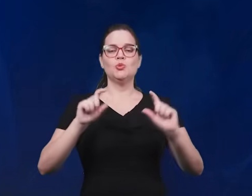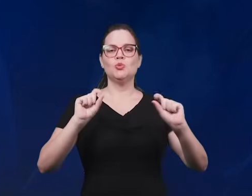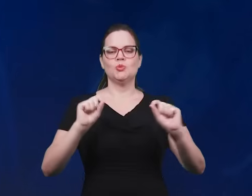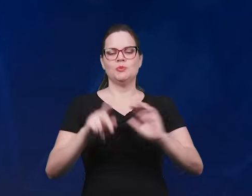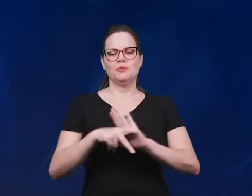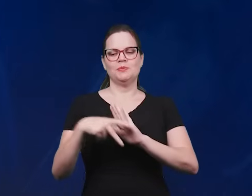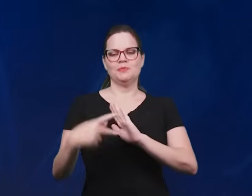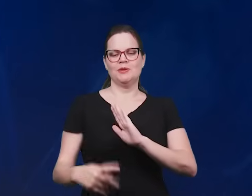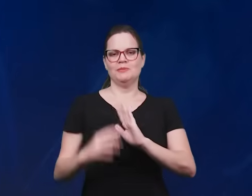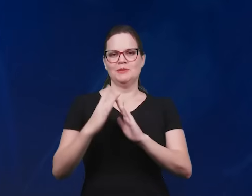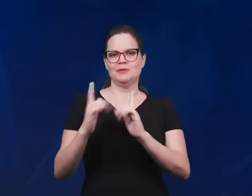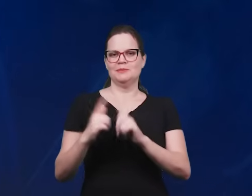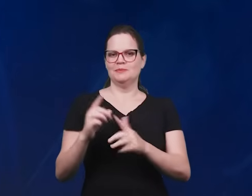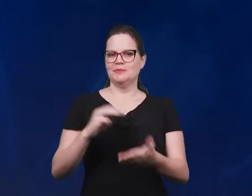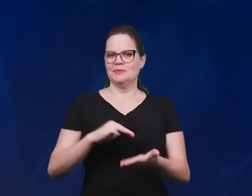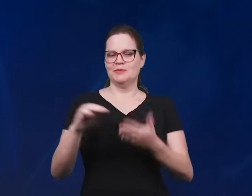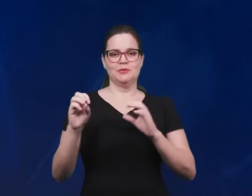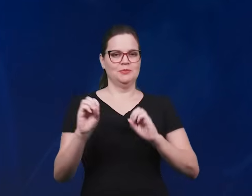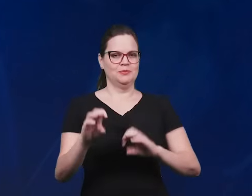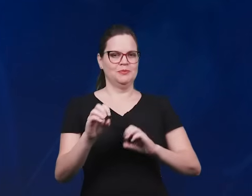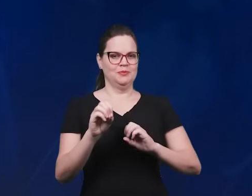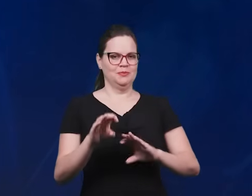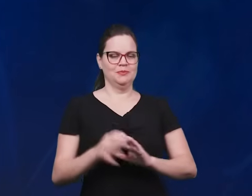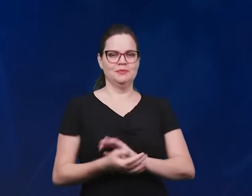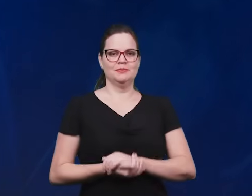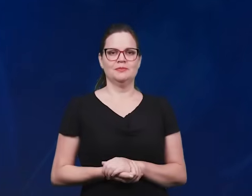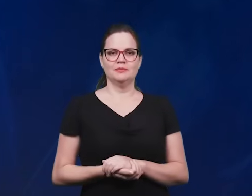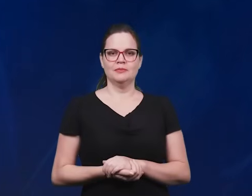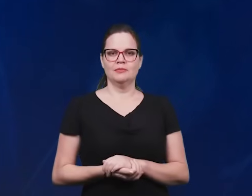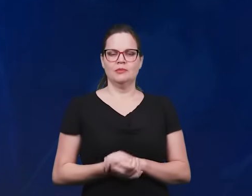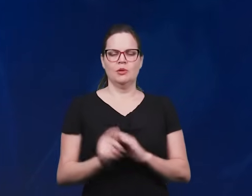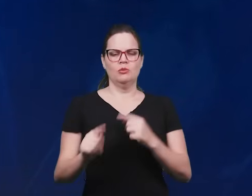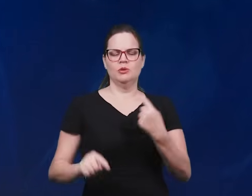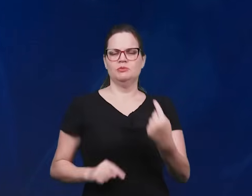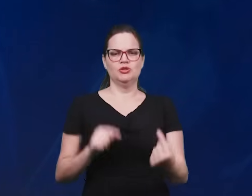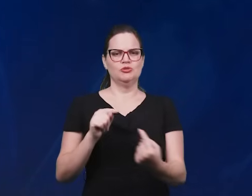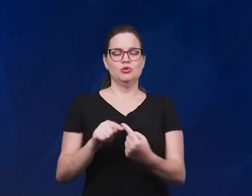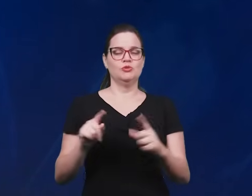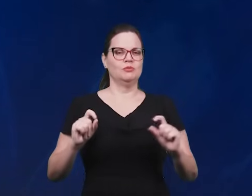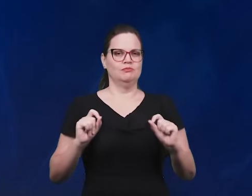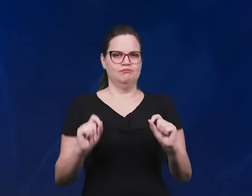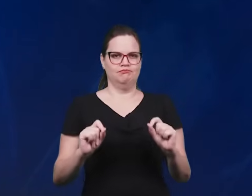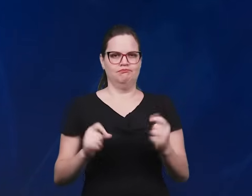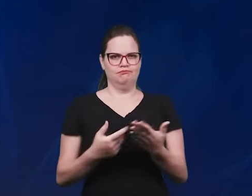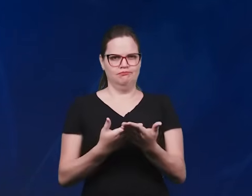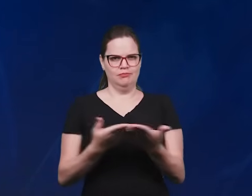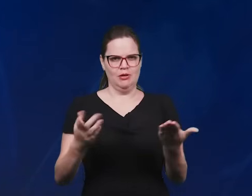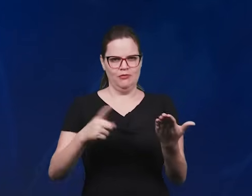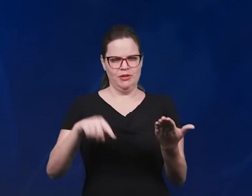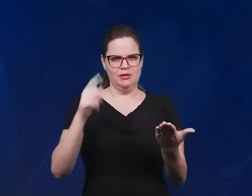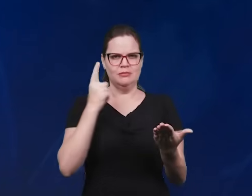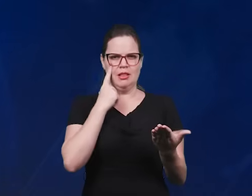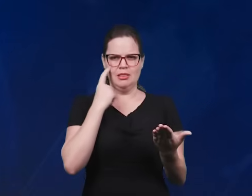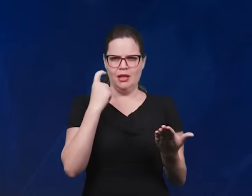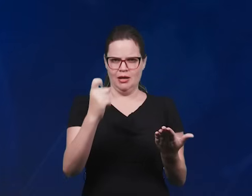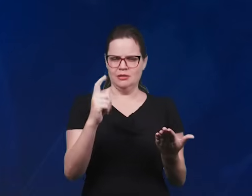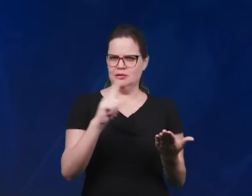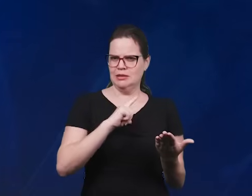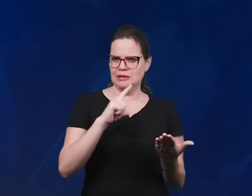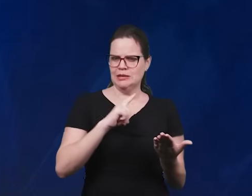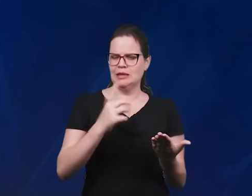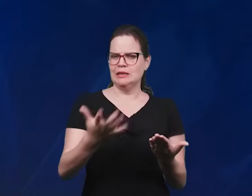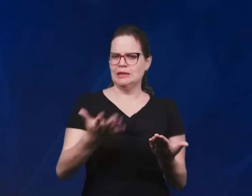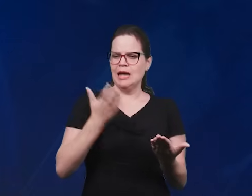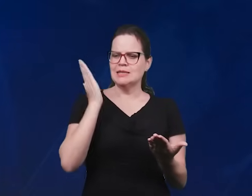da Igreja Cristã Maranata. Este programa tem como propósito apresentar estudos bíblicos de interesse